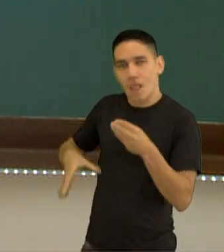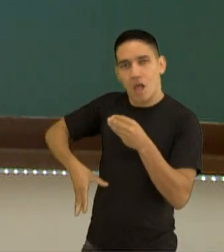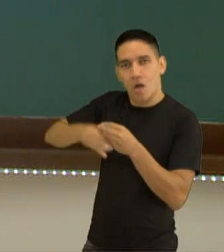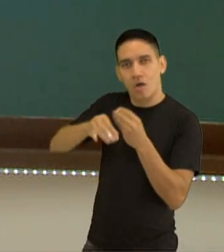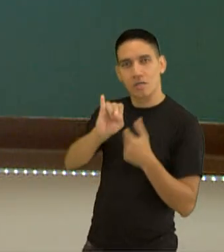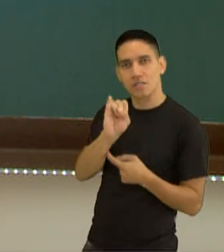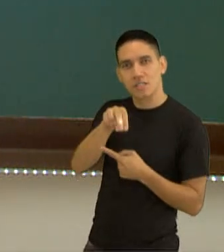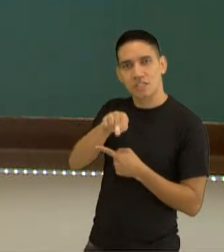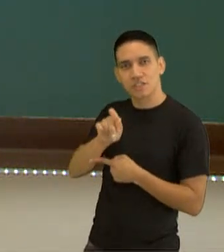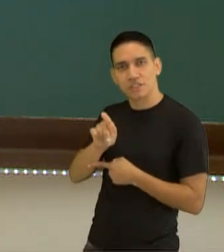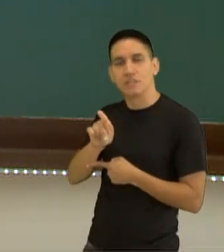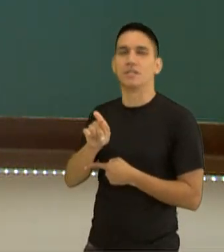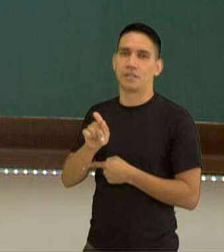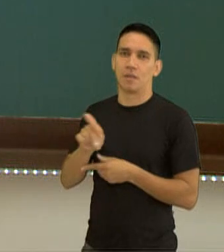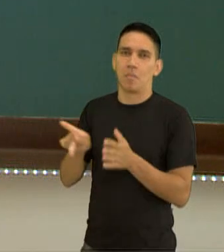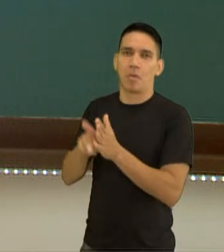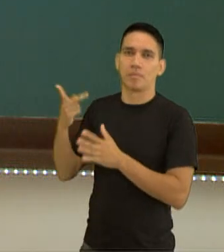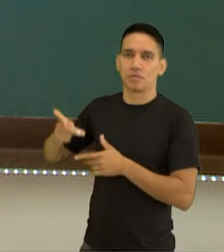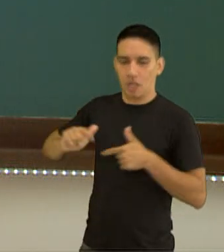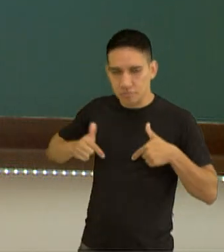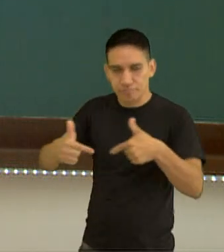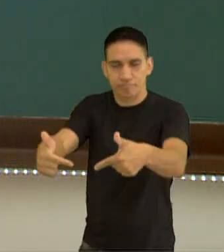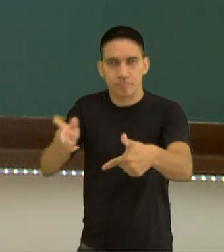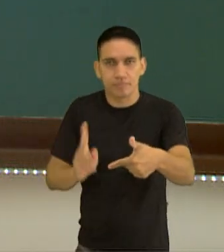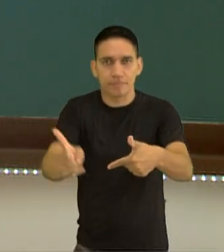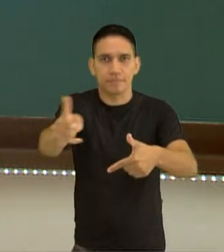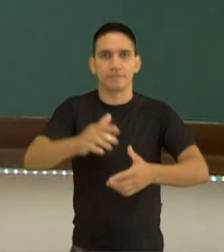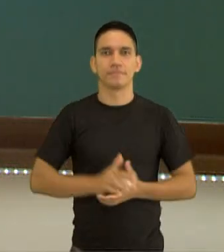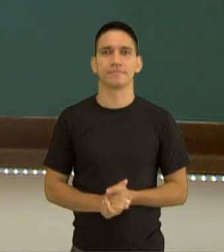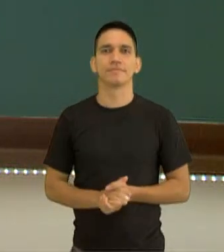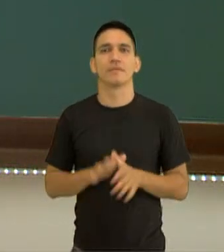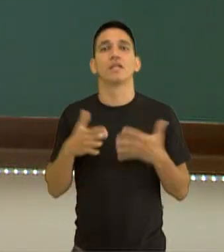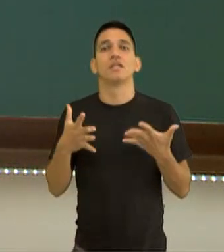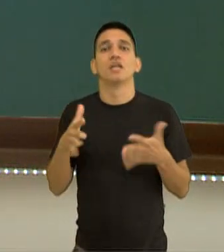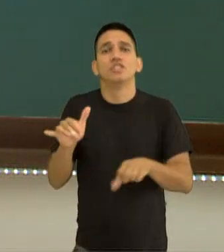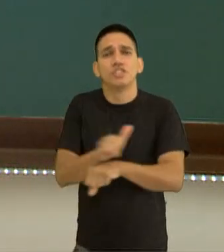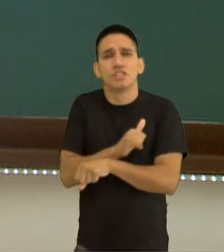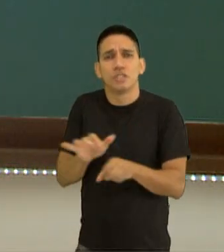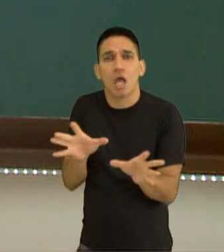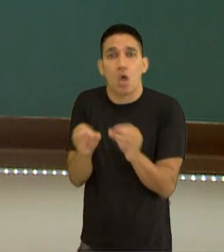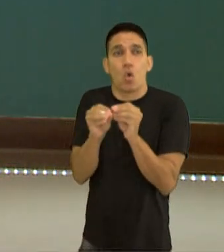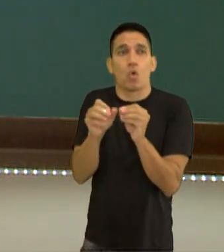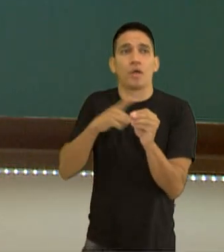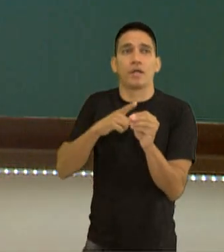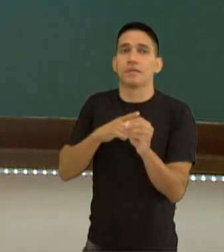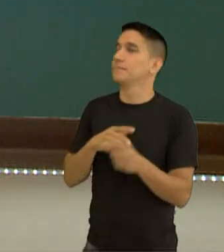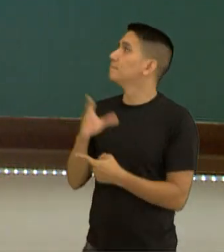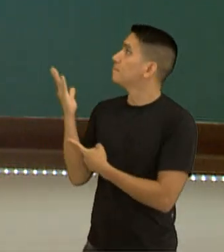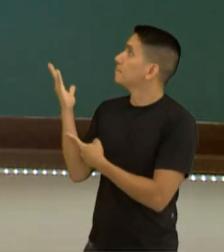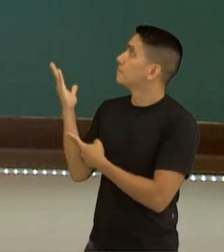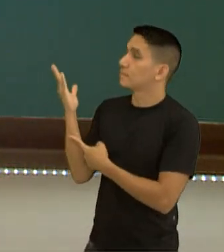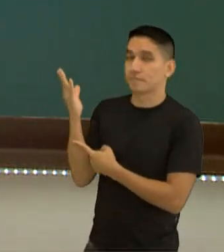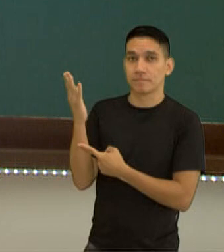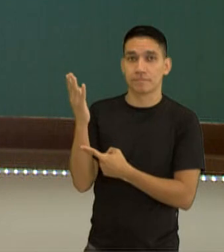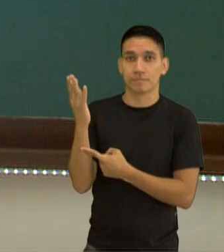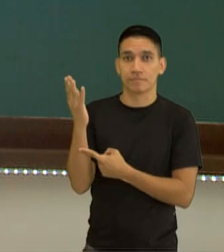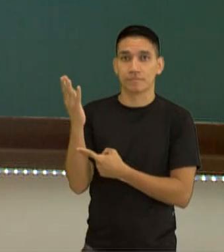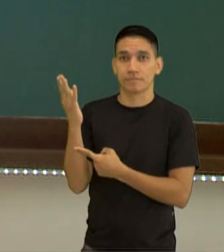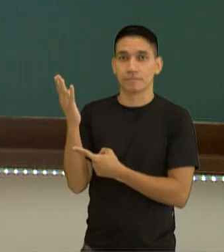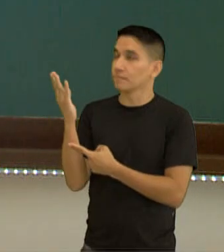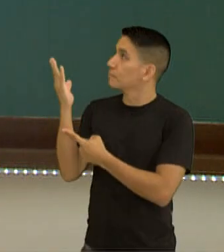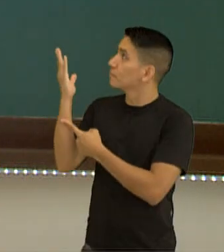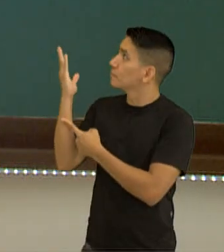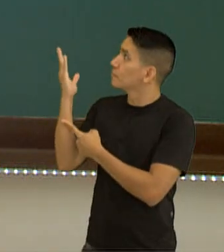com o ing na sua forma contínua. Formas contraídas nós vamos ter I am, I'm, you